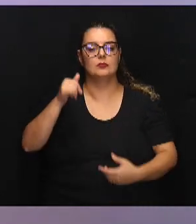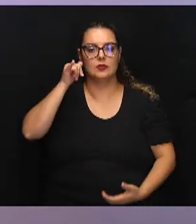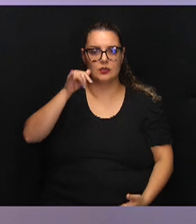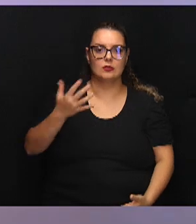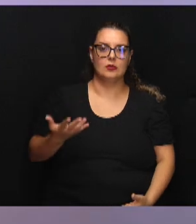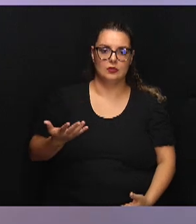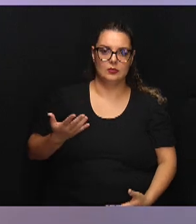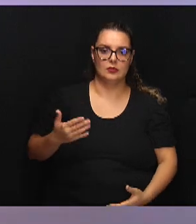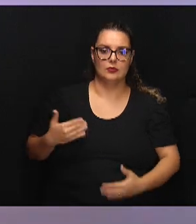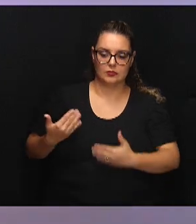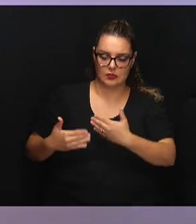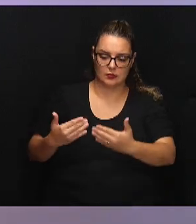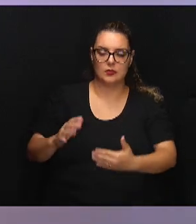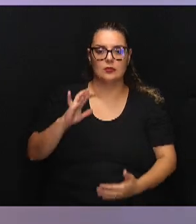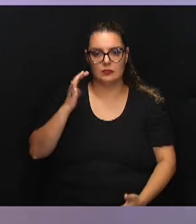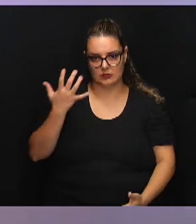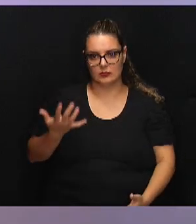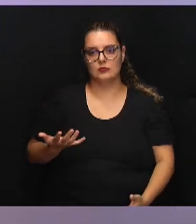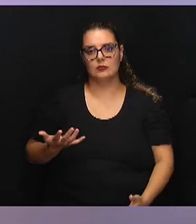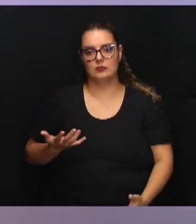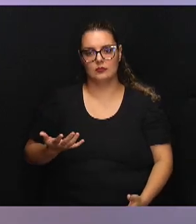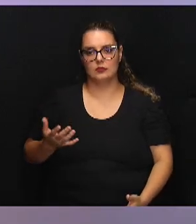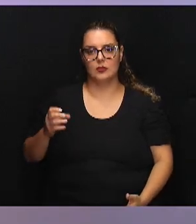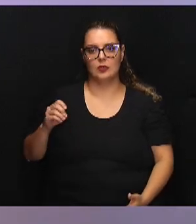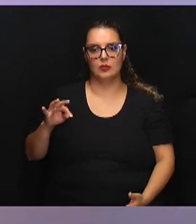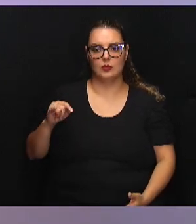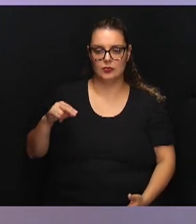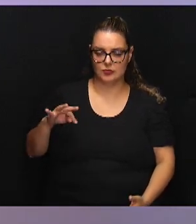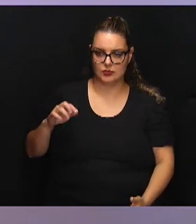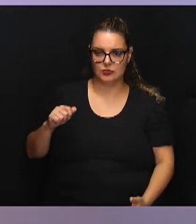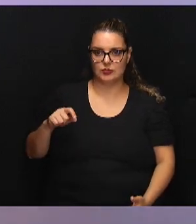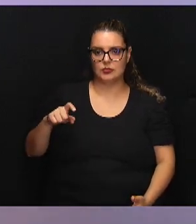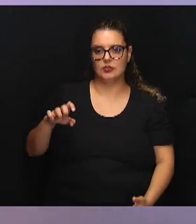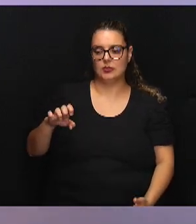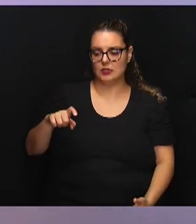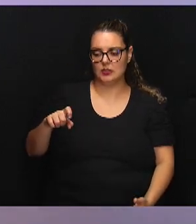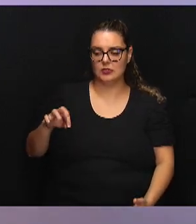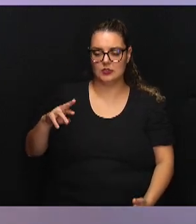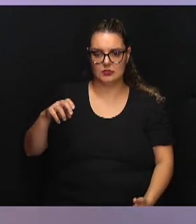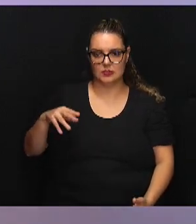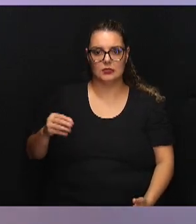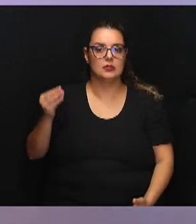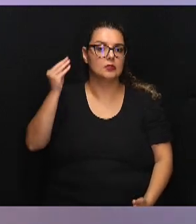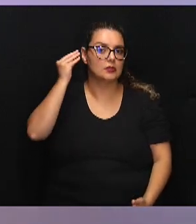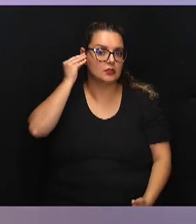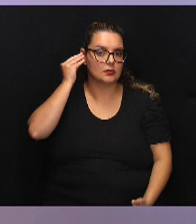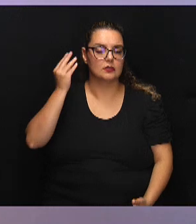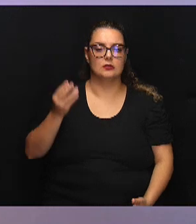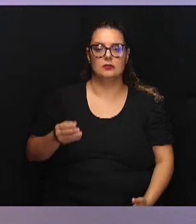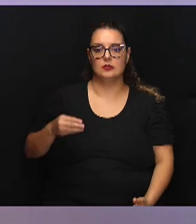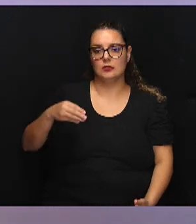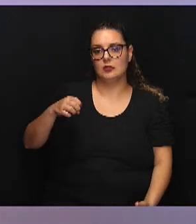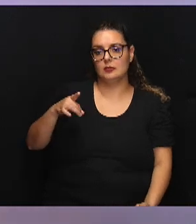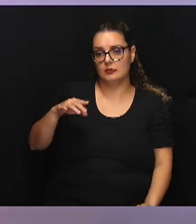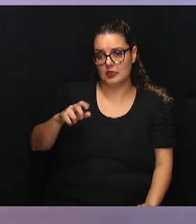esses quadros aconteçam, da otite externa seria o uso do molde, do tampão, e para a otite média